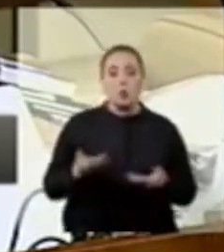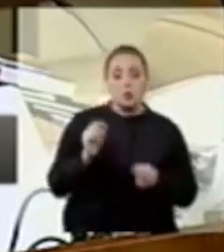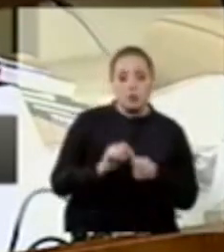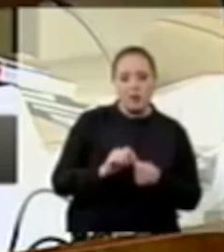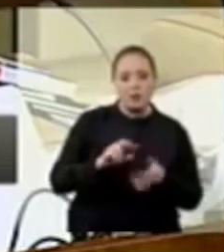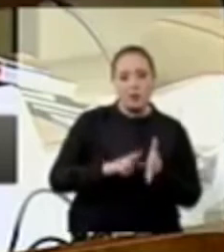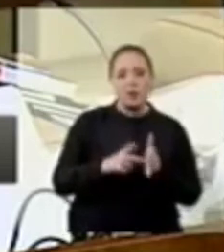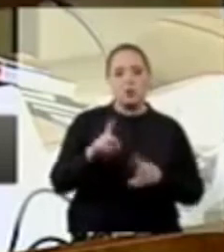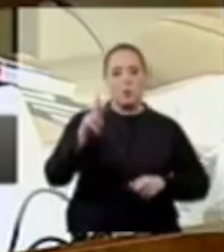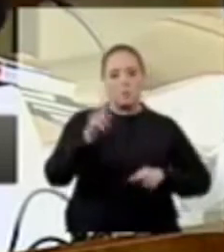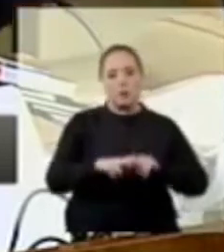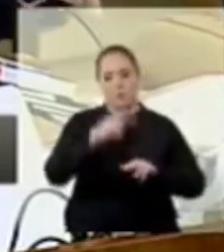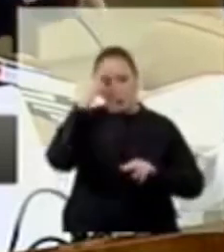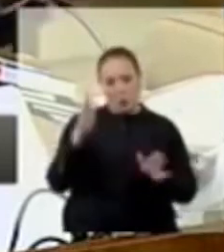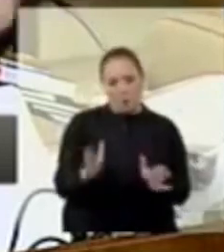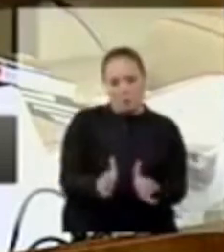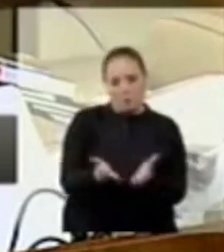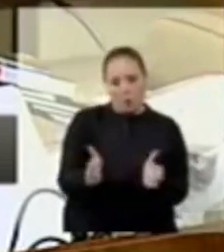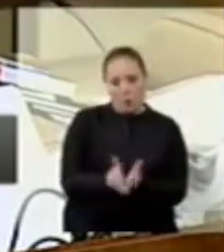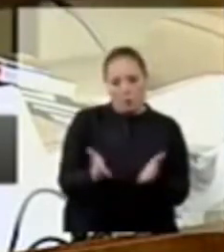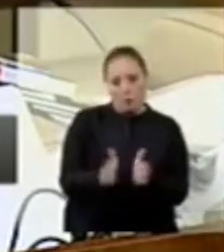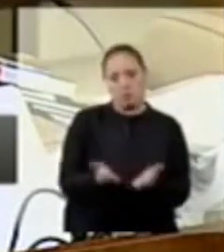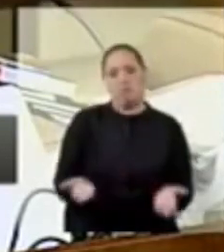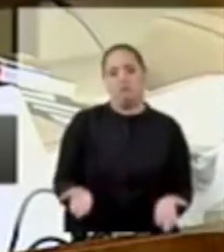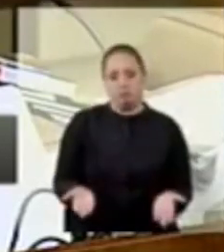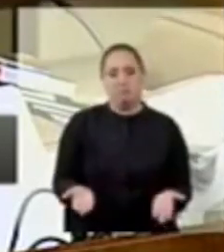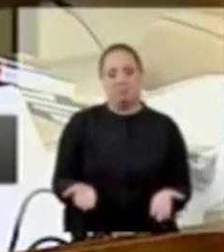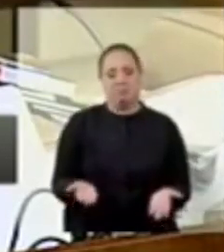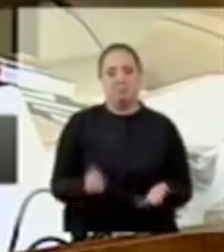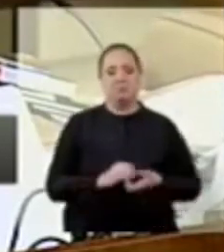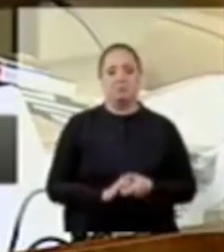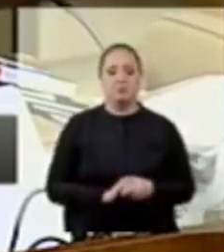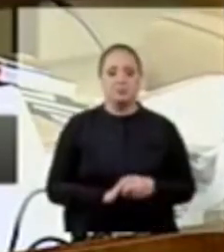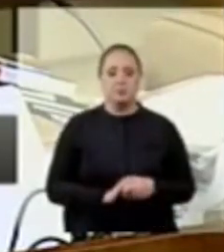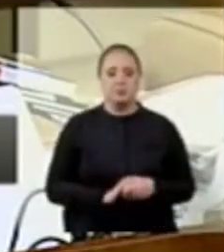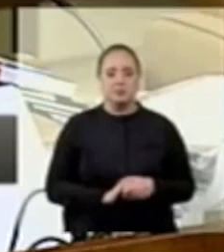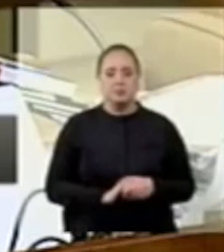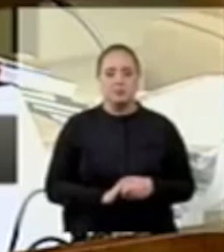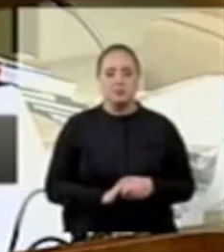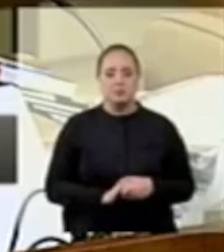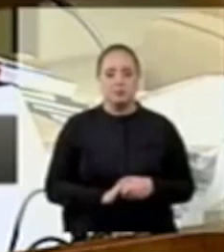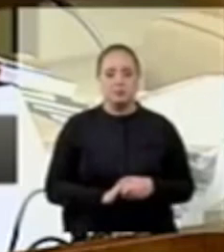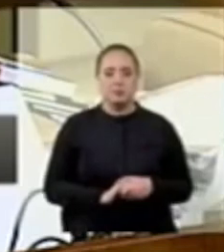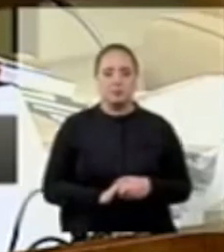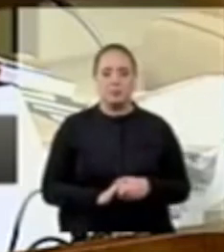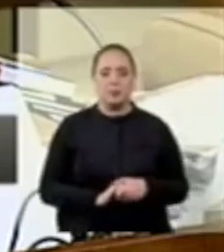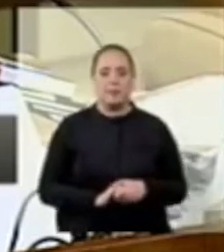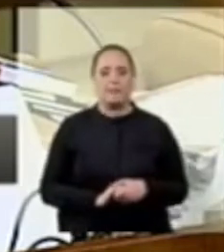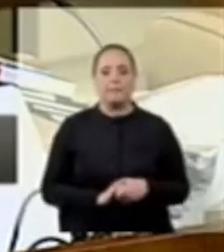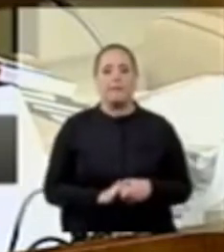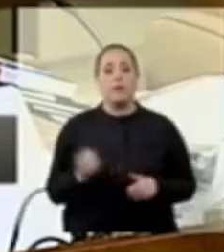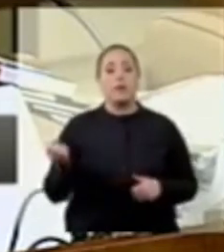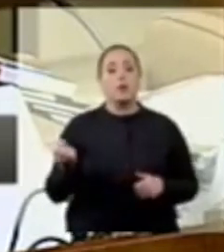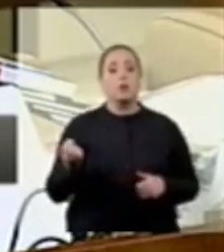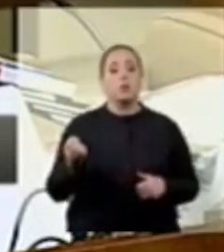prender menino pobre geralmente primário e de bons antecedentes sob este novo regime que nós